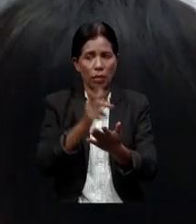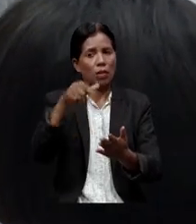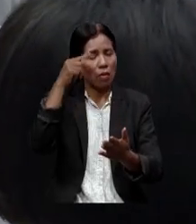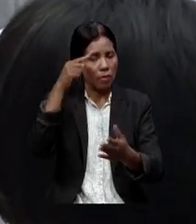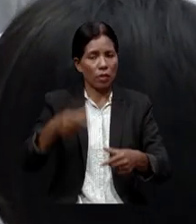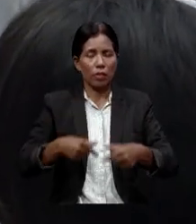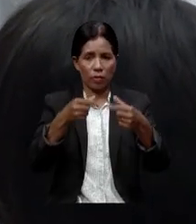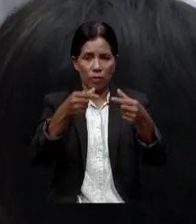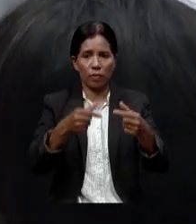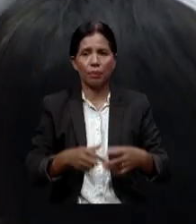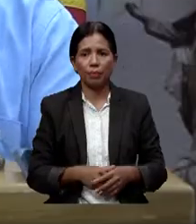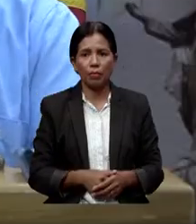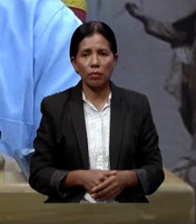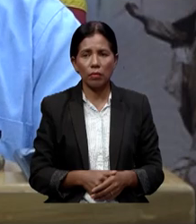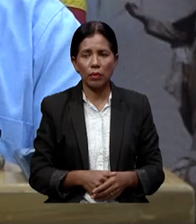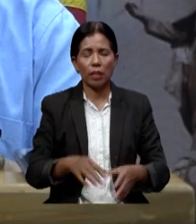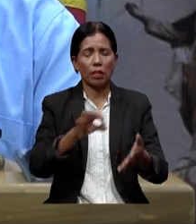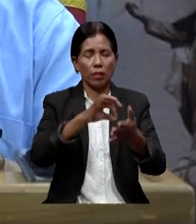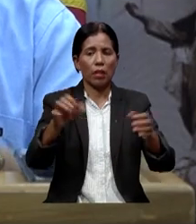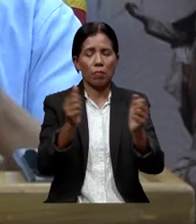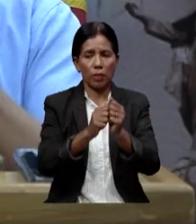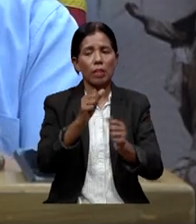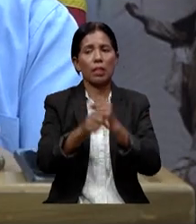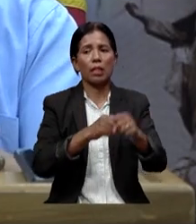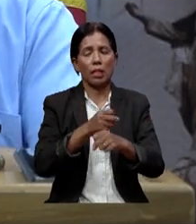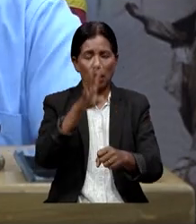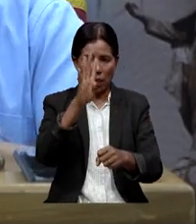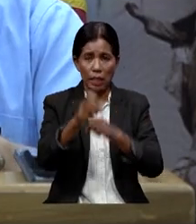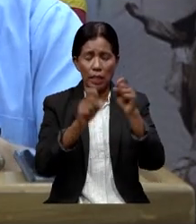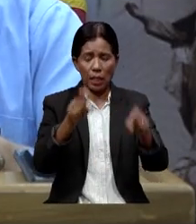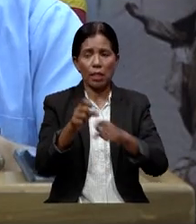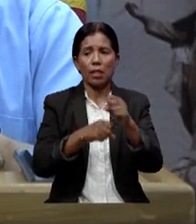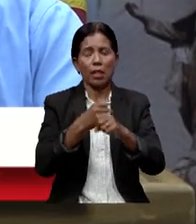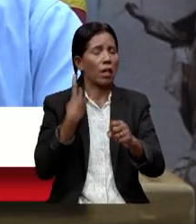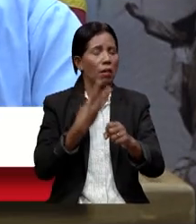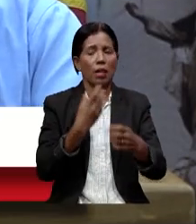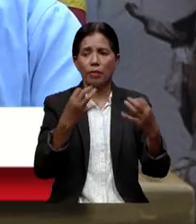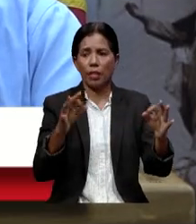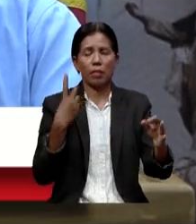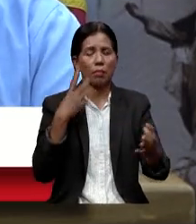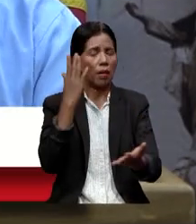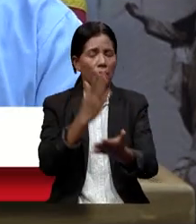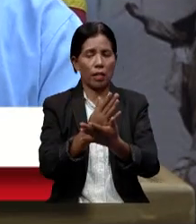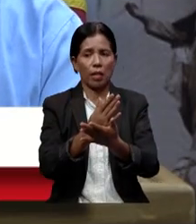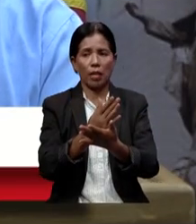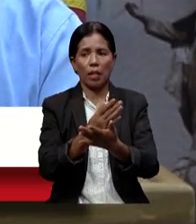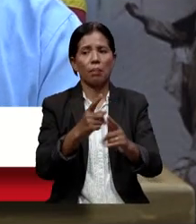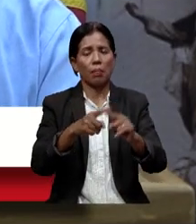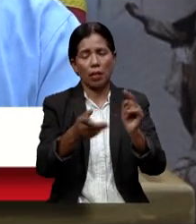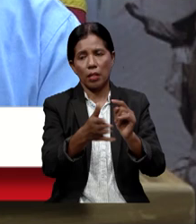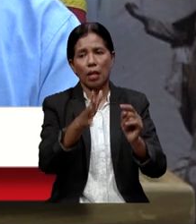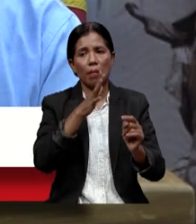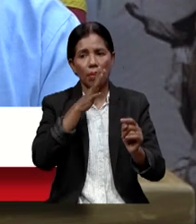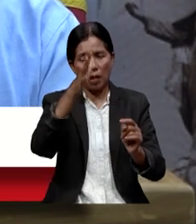governo atribuiona. Contrato de antinahat, tem que tinahat. Quando lá outro, a mi rapara contrato, mas bem, ina